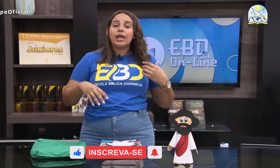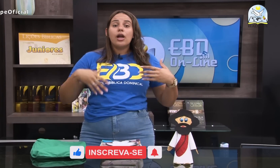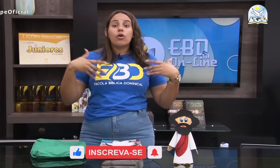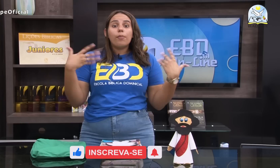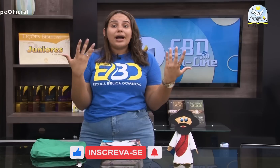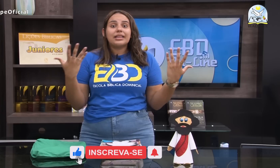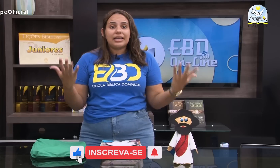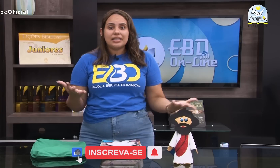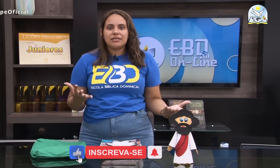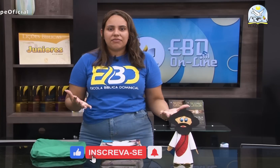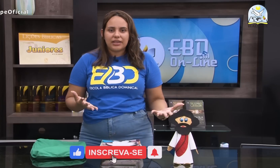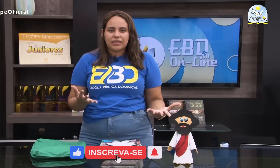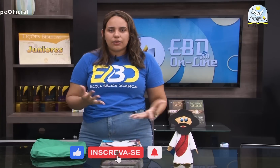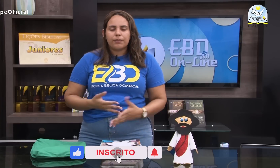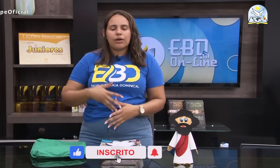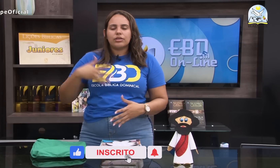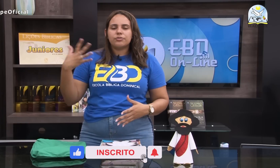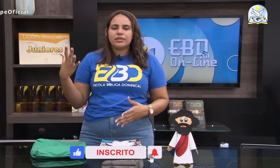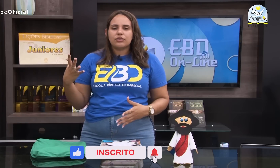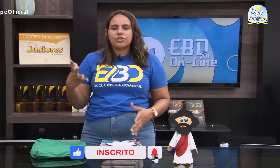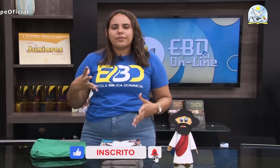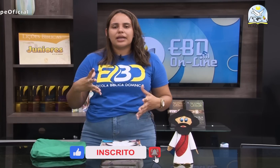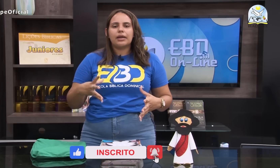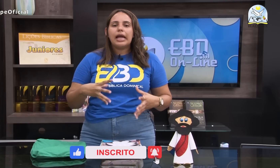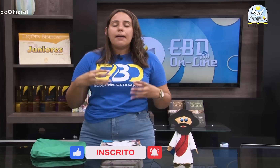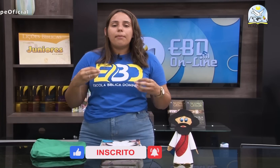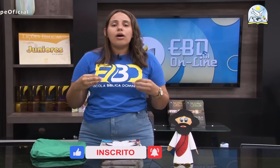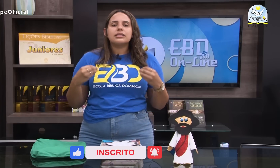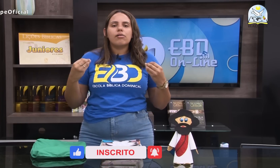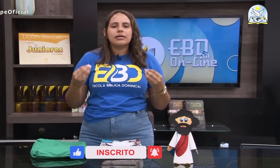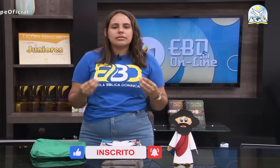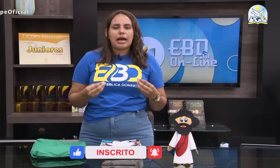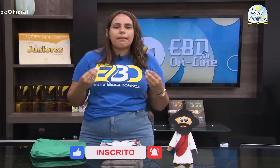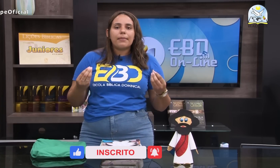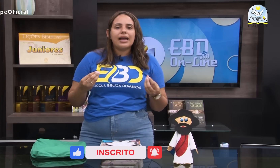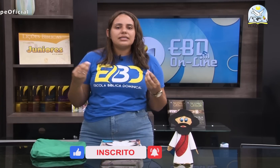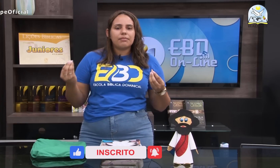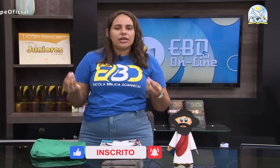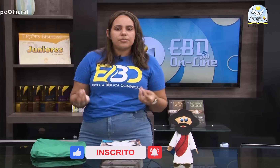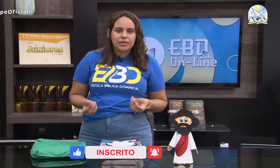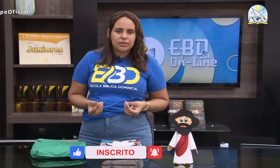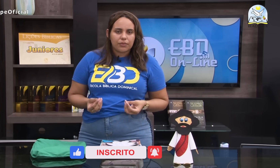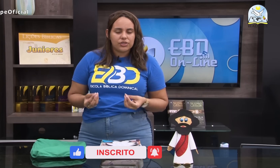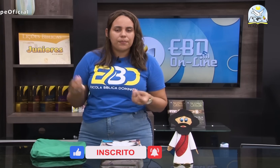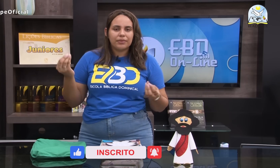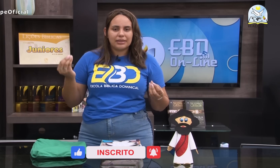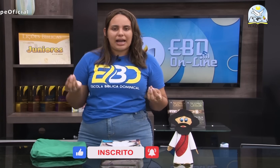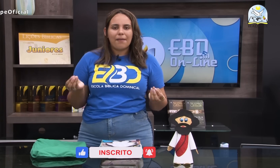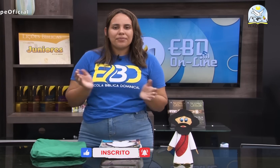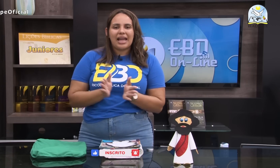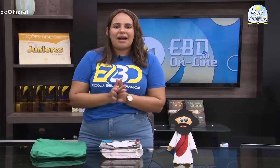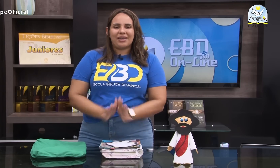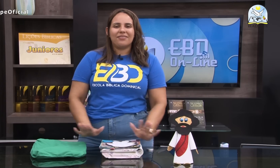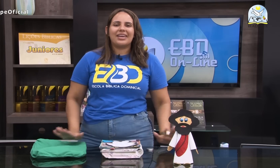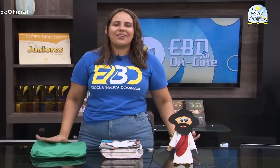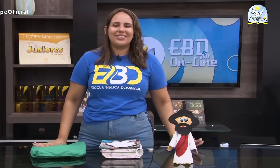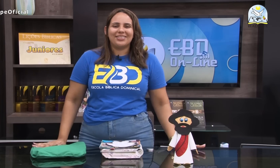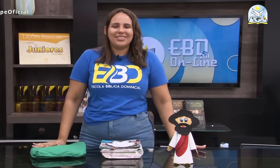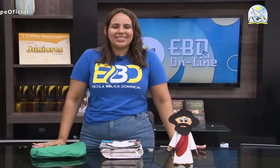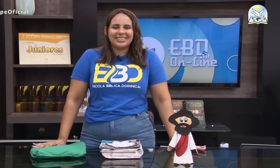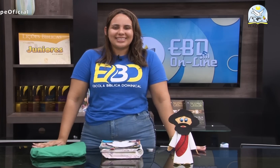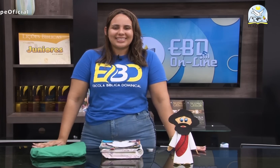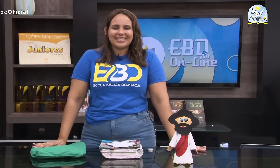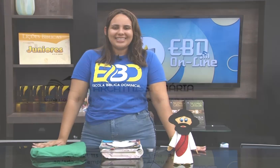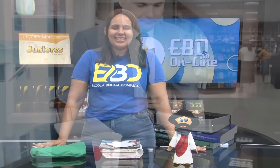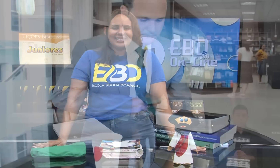tá? Compartilhe esse vídeo para outras pessoas, para que possa alcançar mais e mais pessoas, tá? Amém. Fiquem com